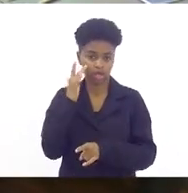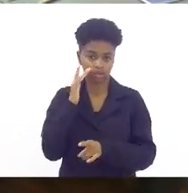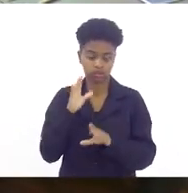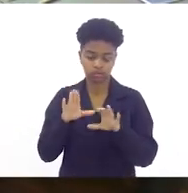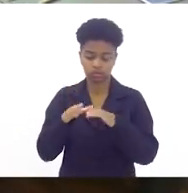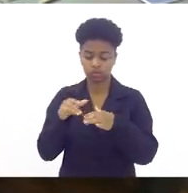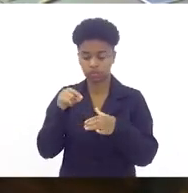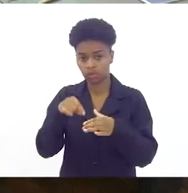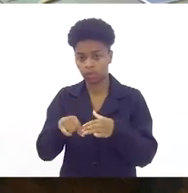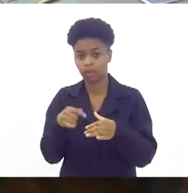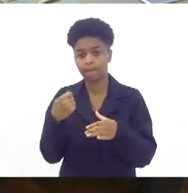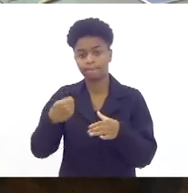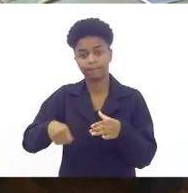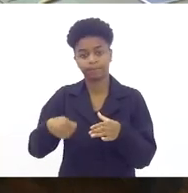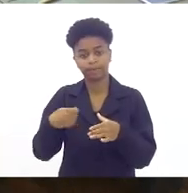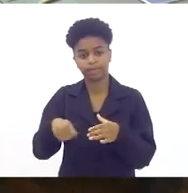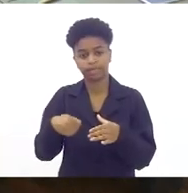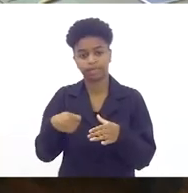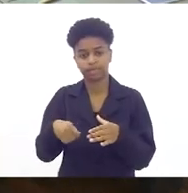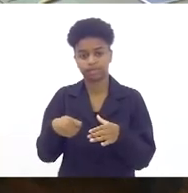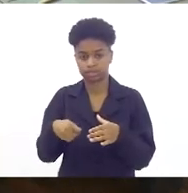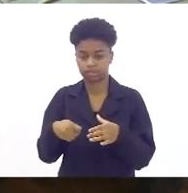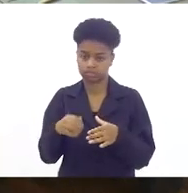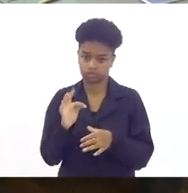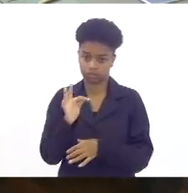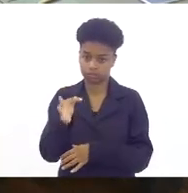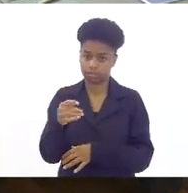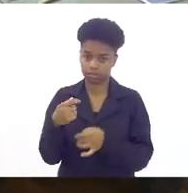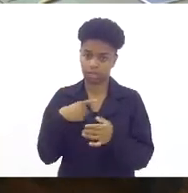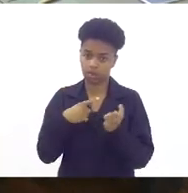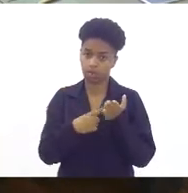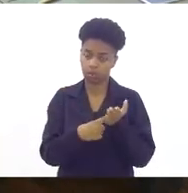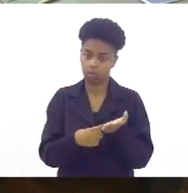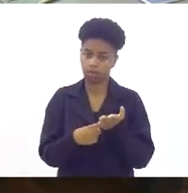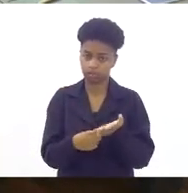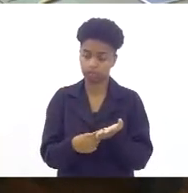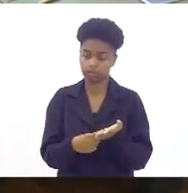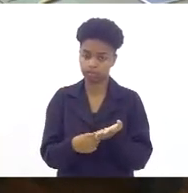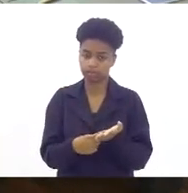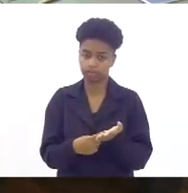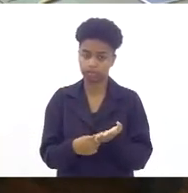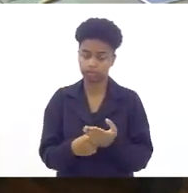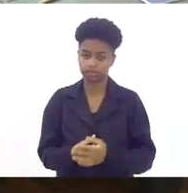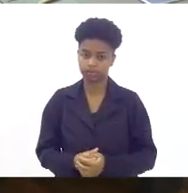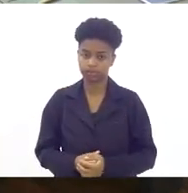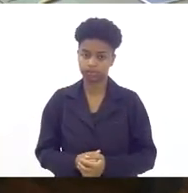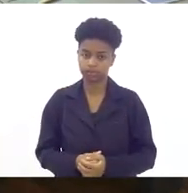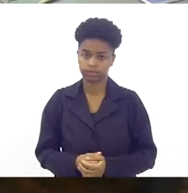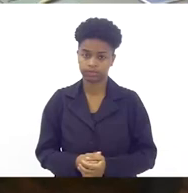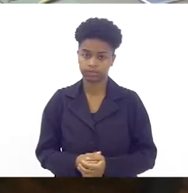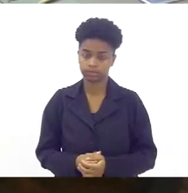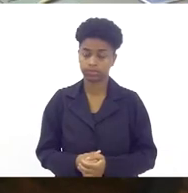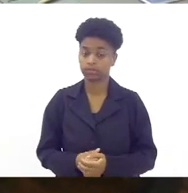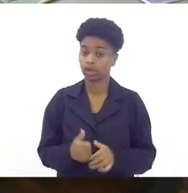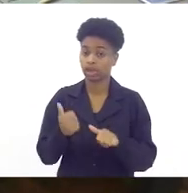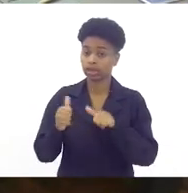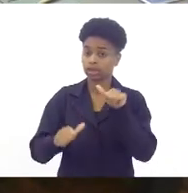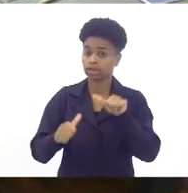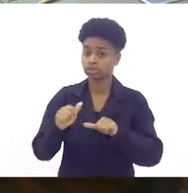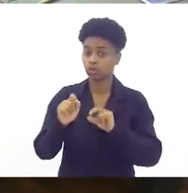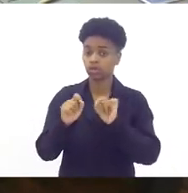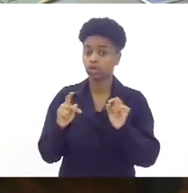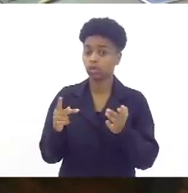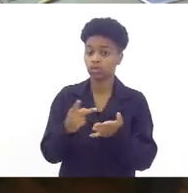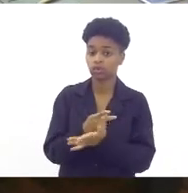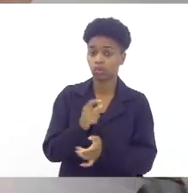deveria deverá né tem o compromisso de Averiguar o que que foi feito